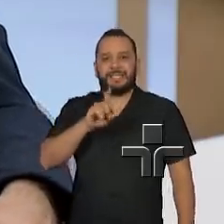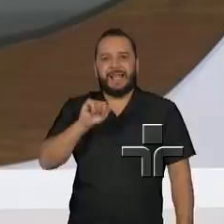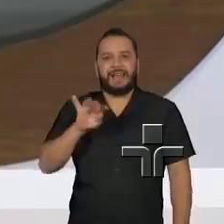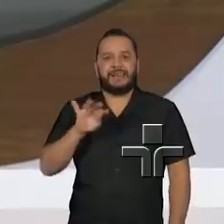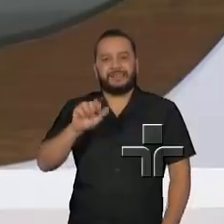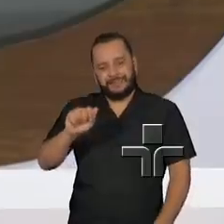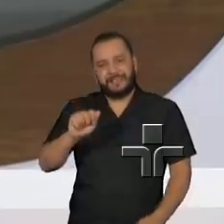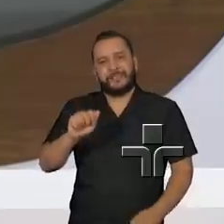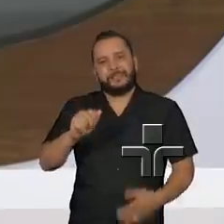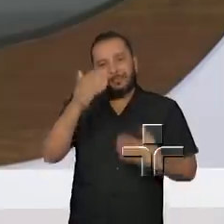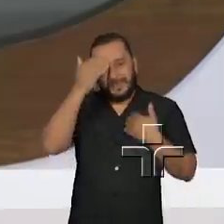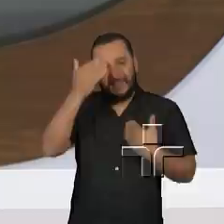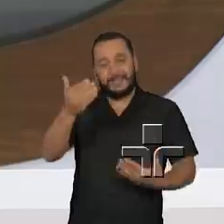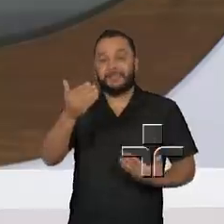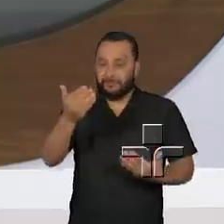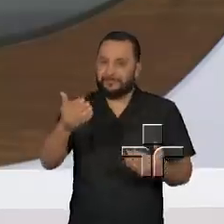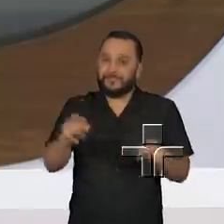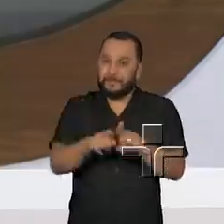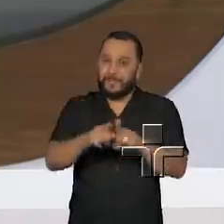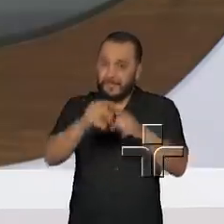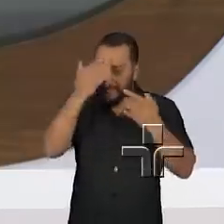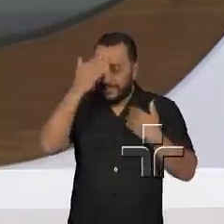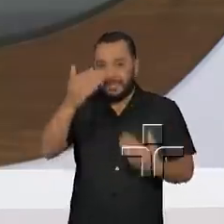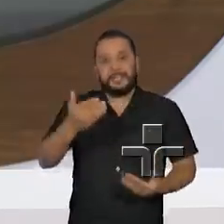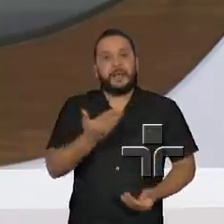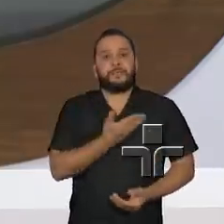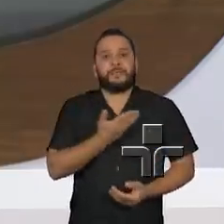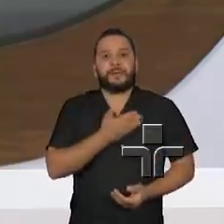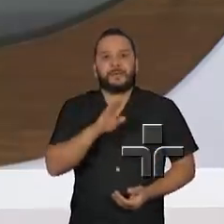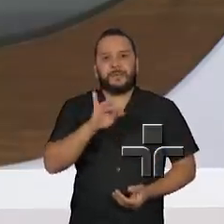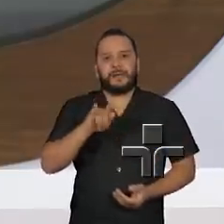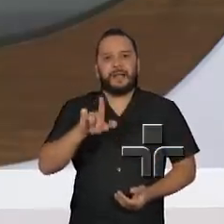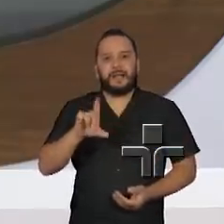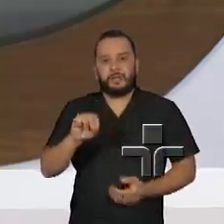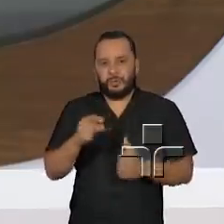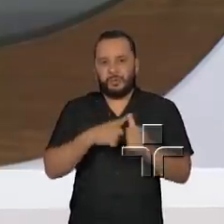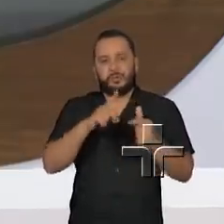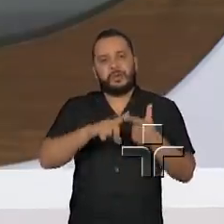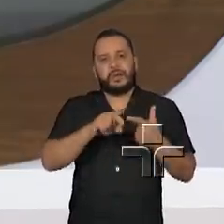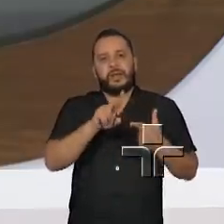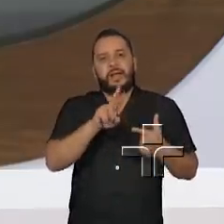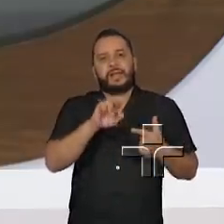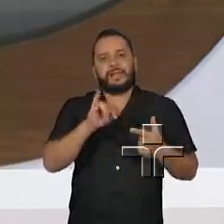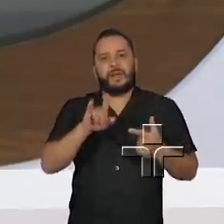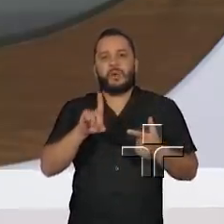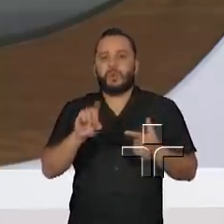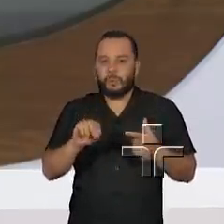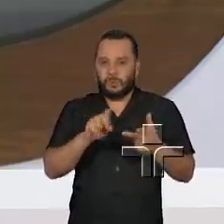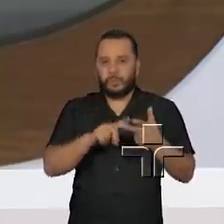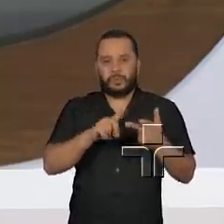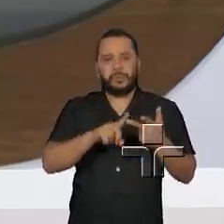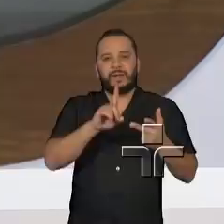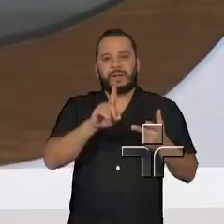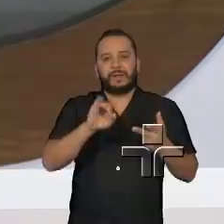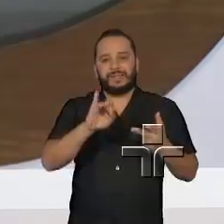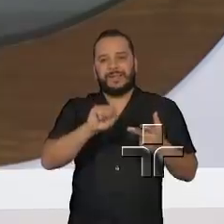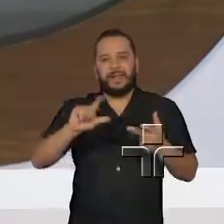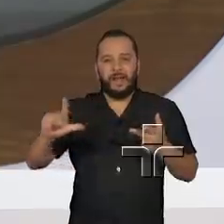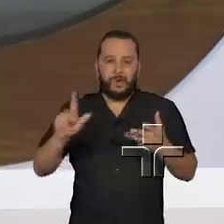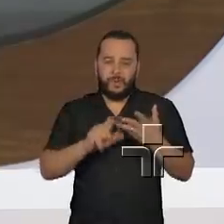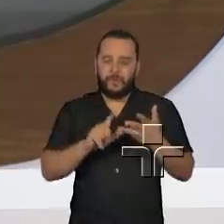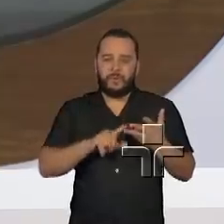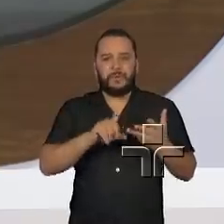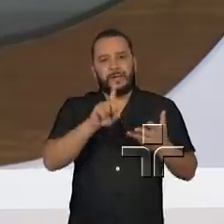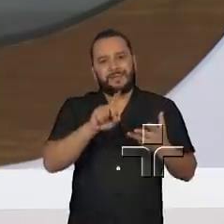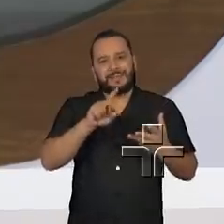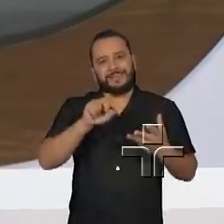agradeço bastante também aqui a presença dos meus colegas Bernardo Esteves, Reinaldo José Lopes, do Daniel Fernandes,